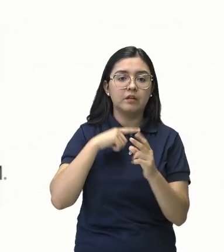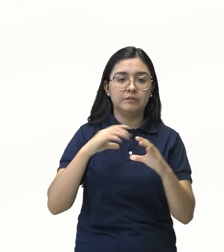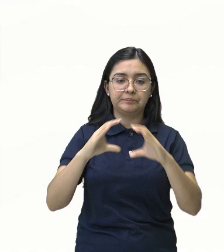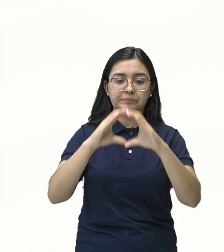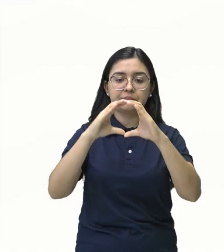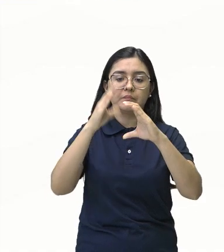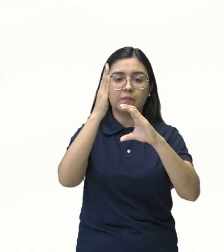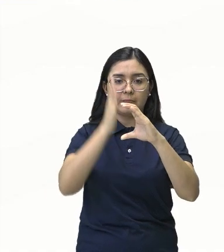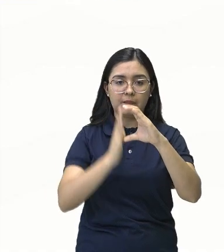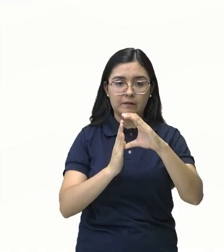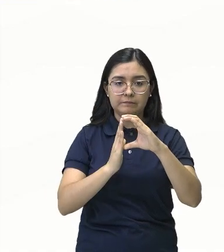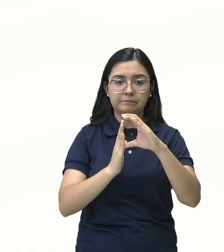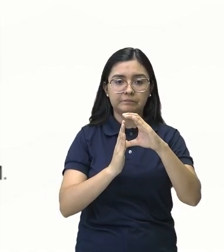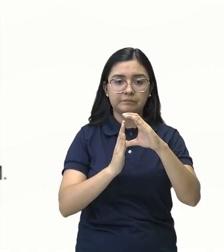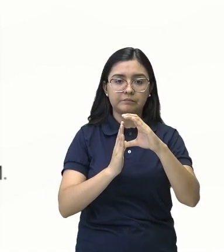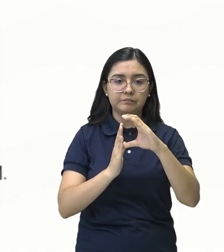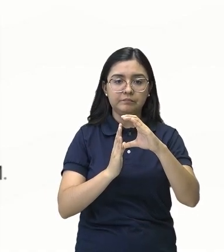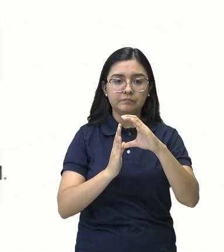meio,